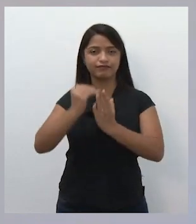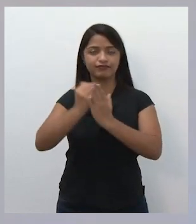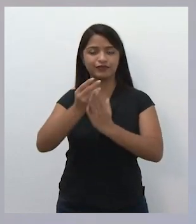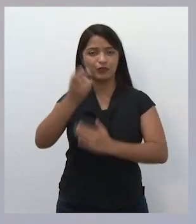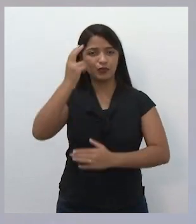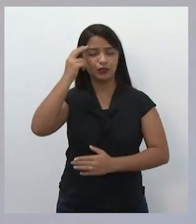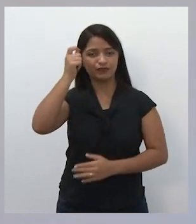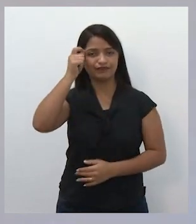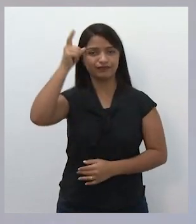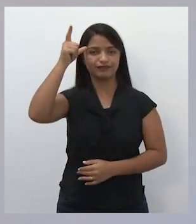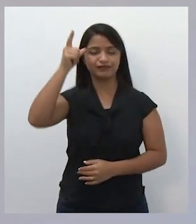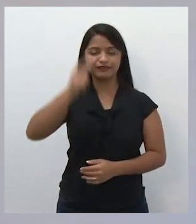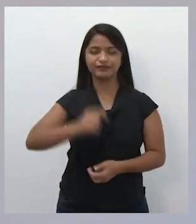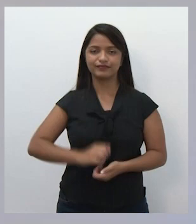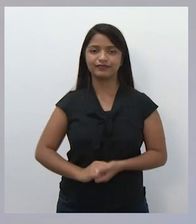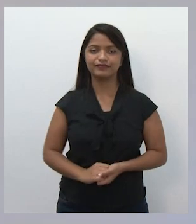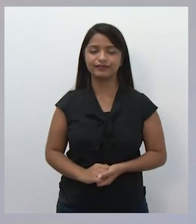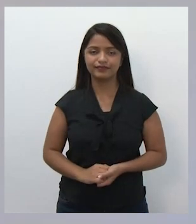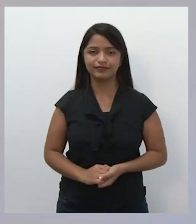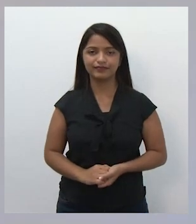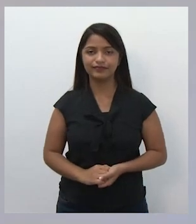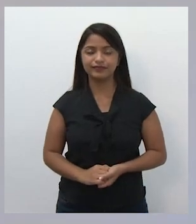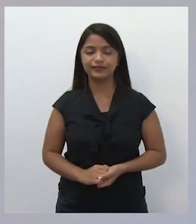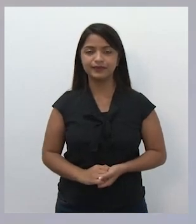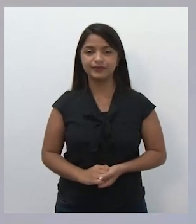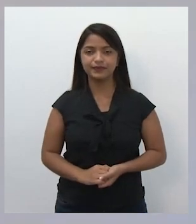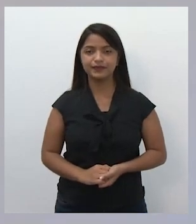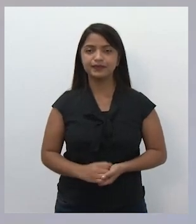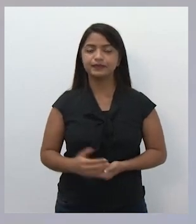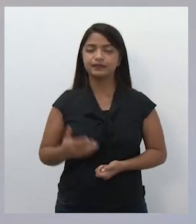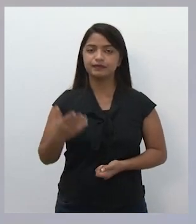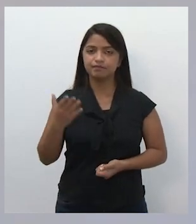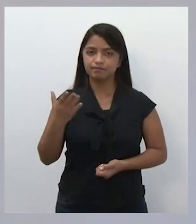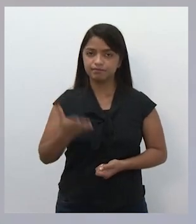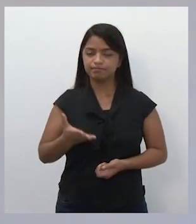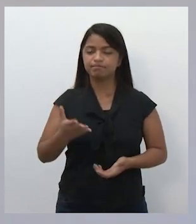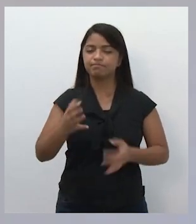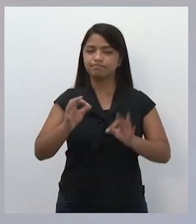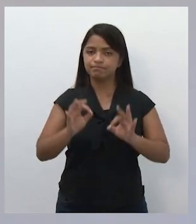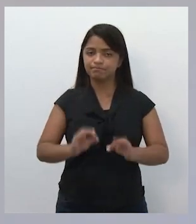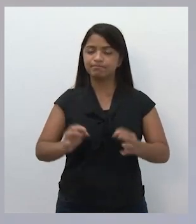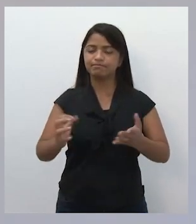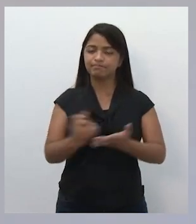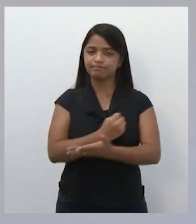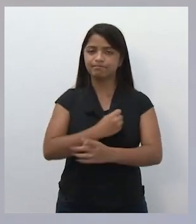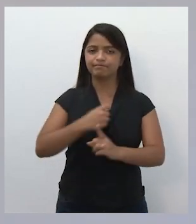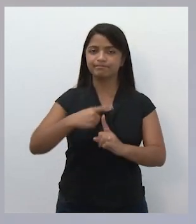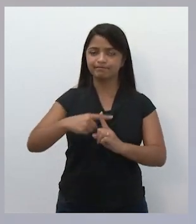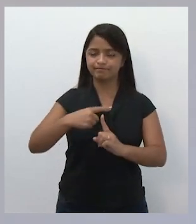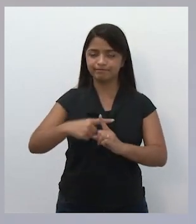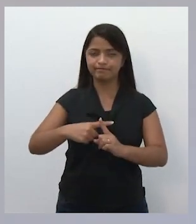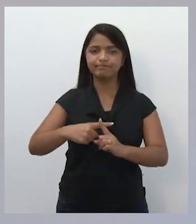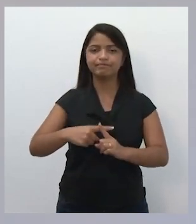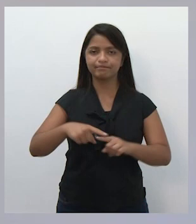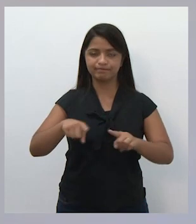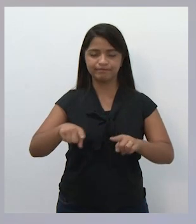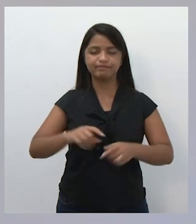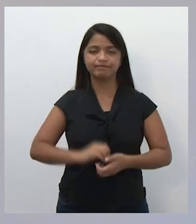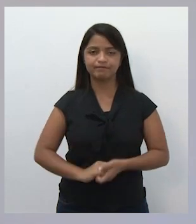desse estudante. Isso é um grande ganho nesse material, né? Essa questão